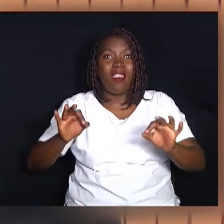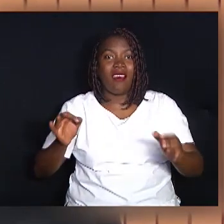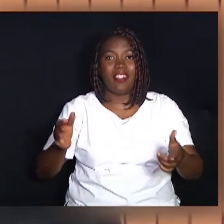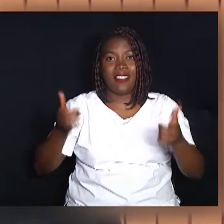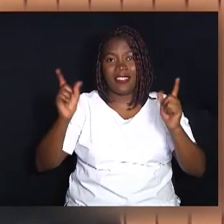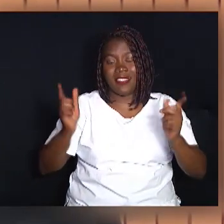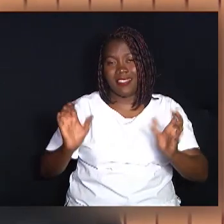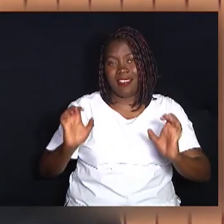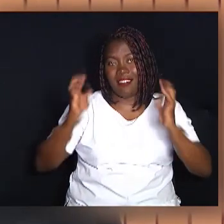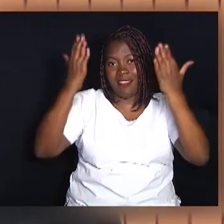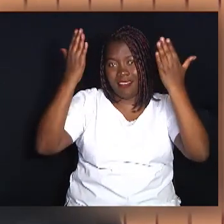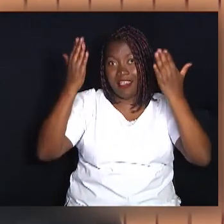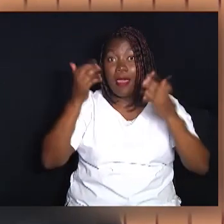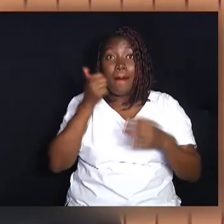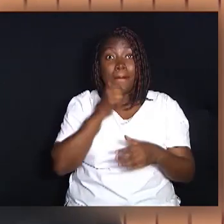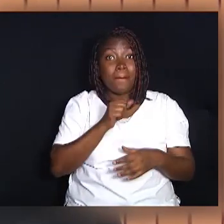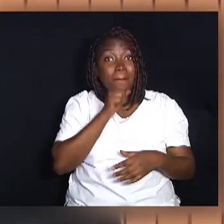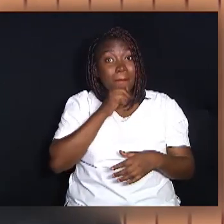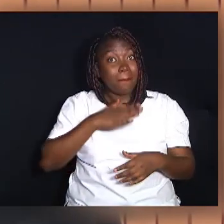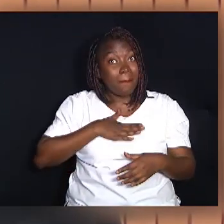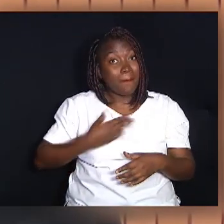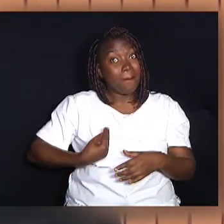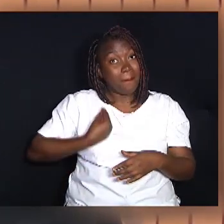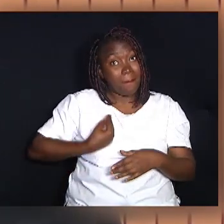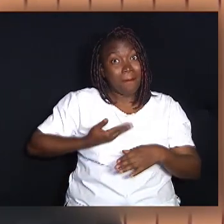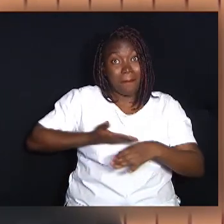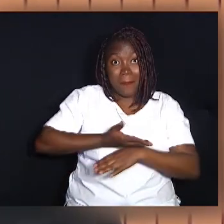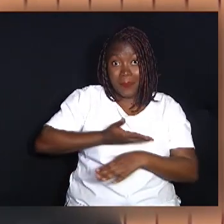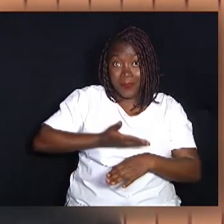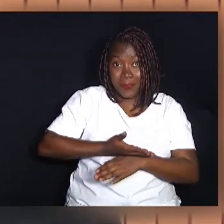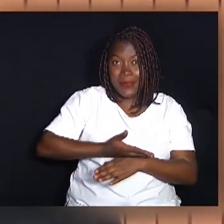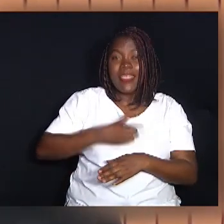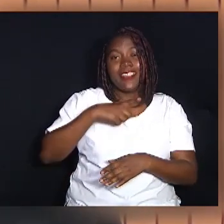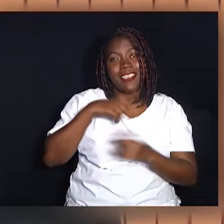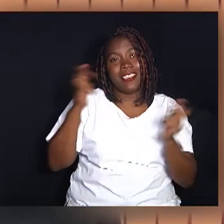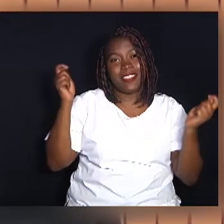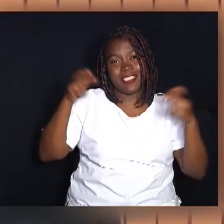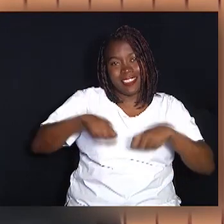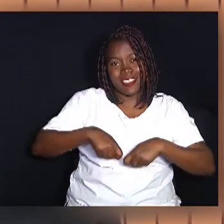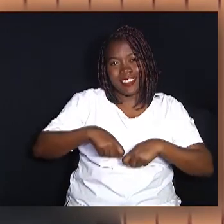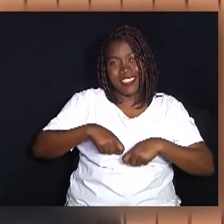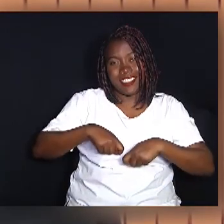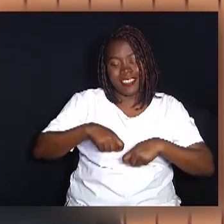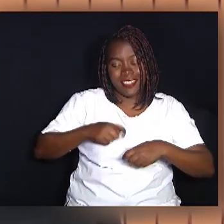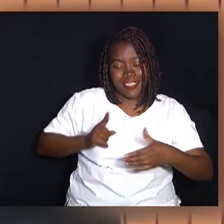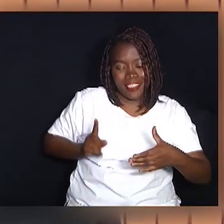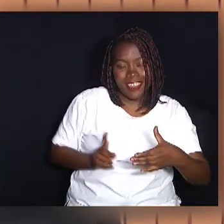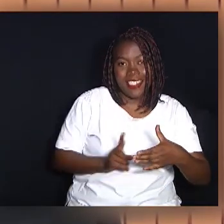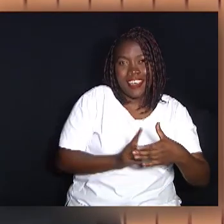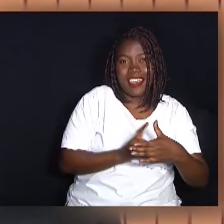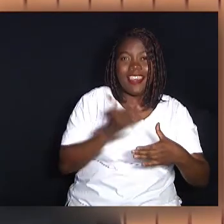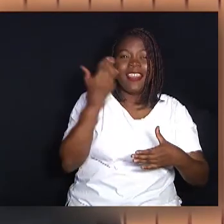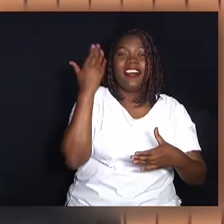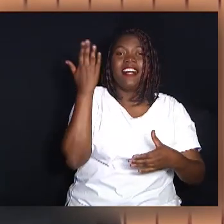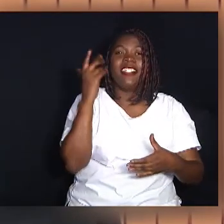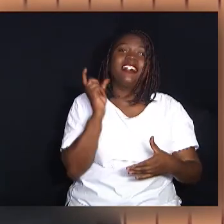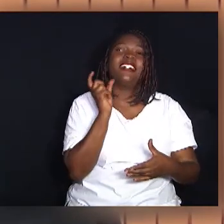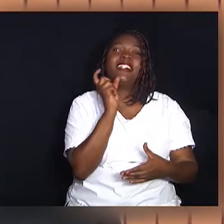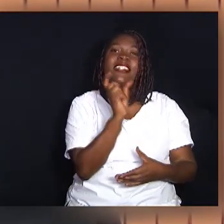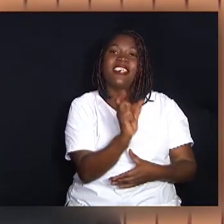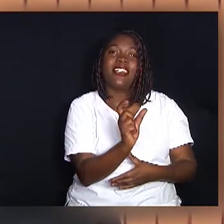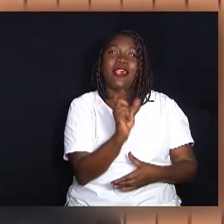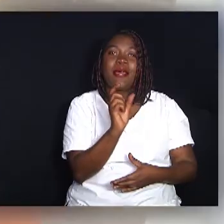ela participava, ela teve a oportunidade de participar do que se chamava aqui na época em Campinas, nos anos 70,